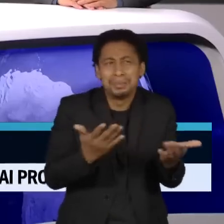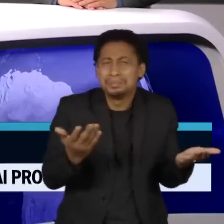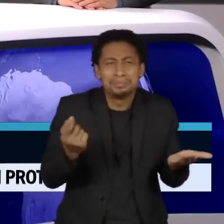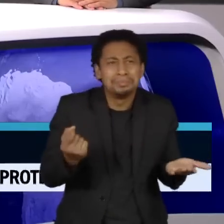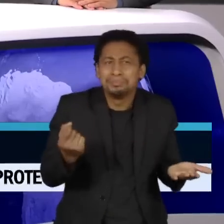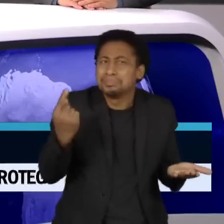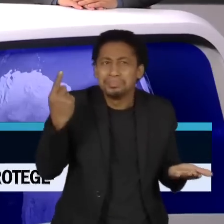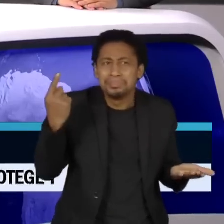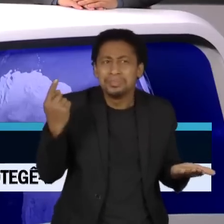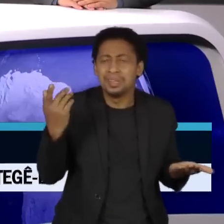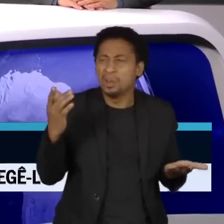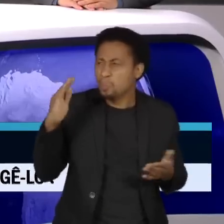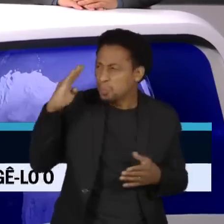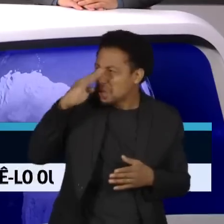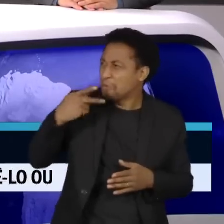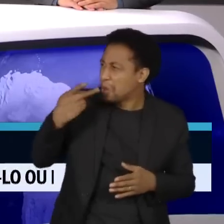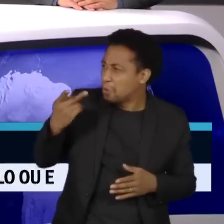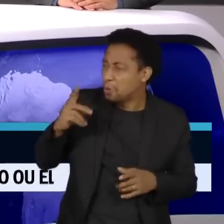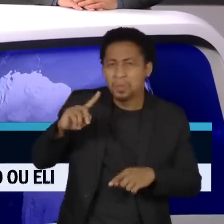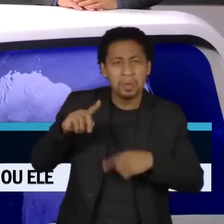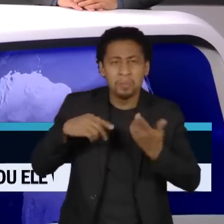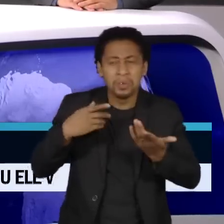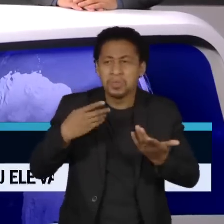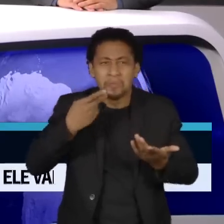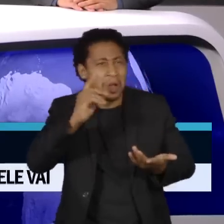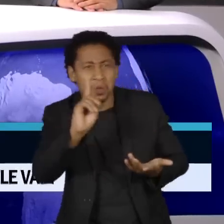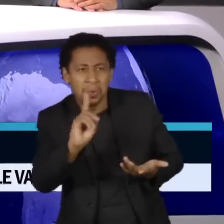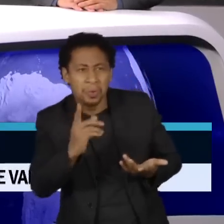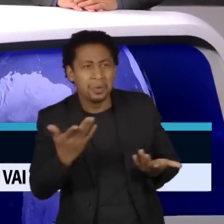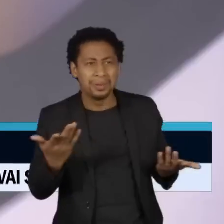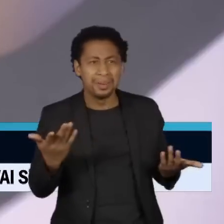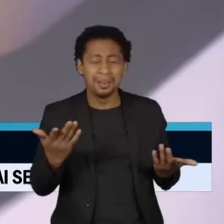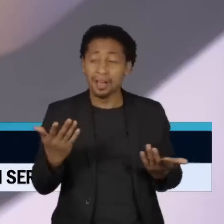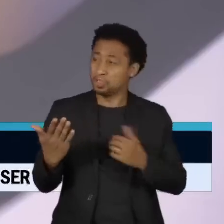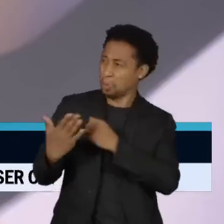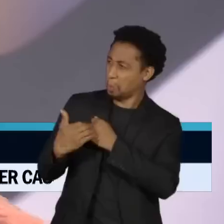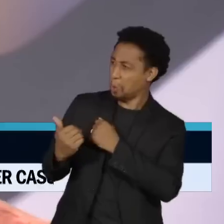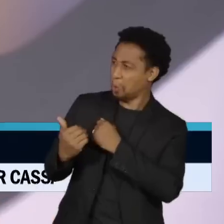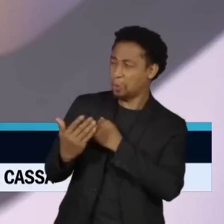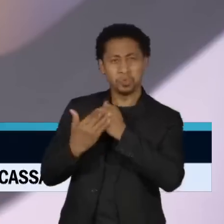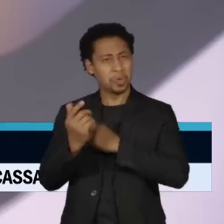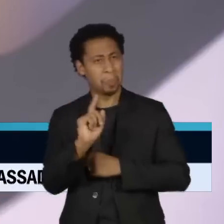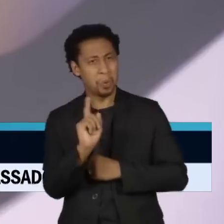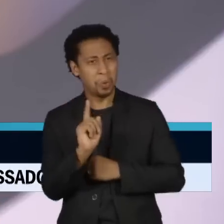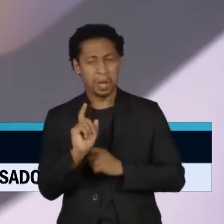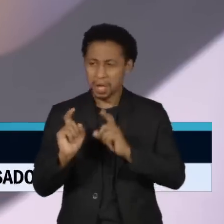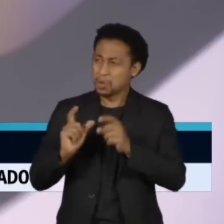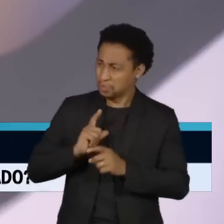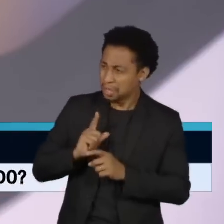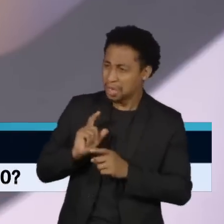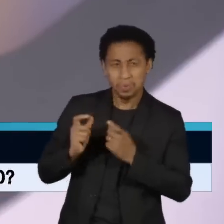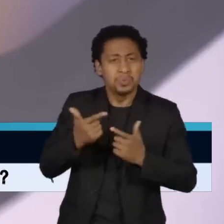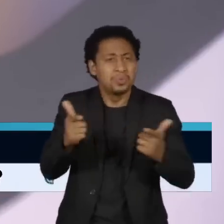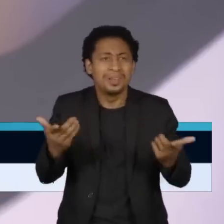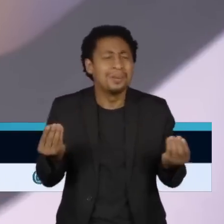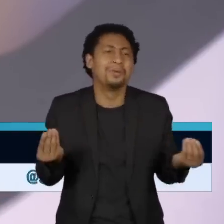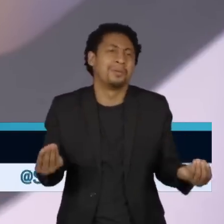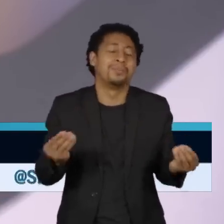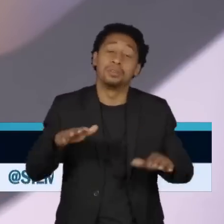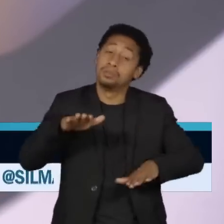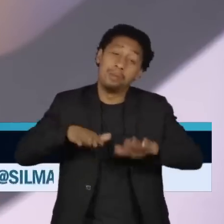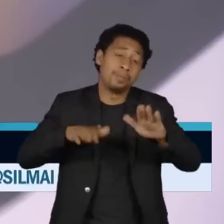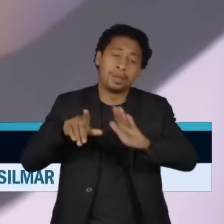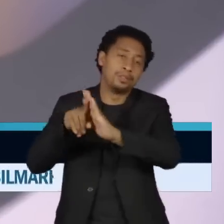posição e de tentativa aí de mudar as narrativas, que vai depender da investigação, mas não acredito que